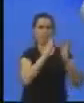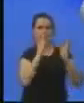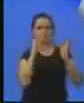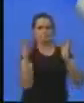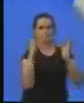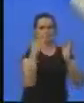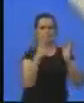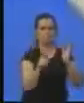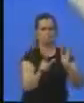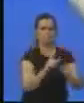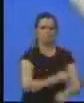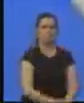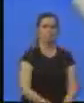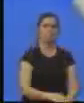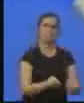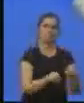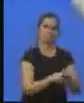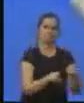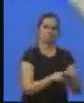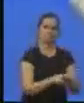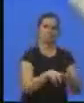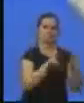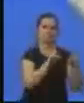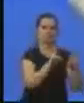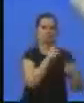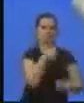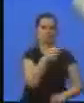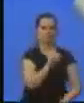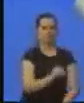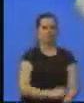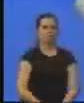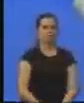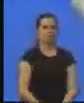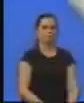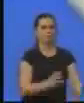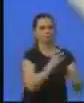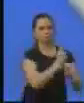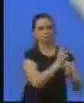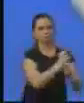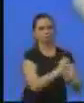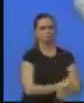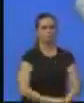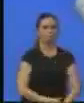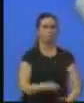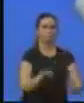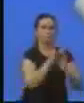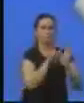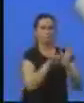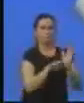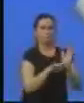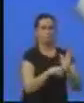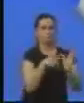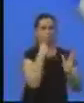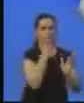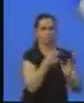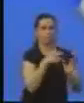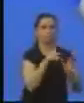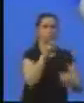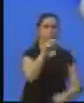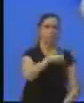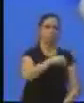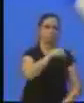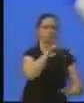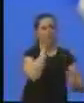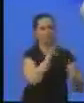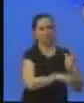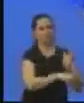do parênteses. No caso, o expoente 10. Bom, como nós vamos calcular então? Segundo a regra, derruba o n, tira